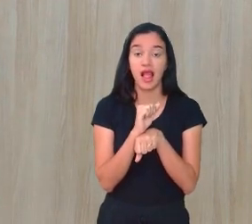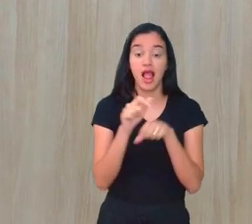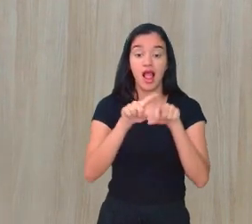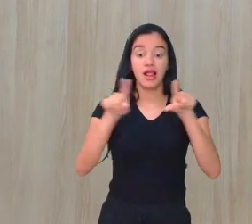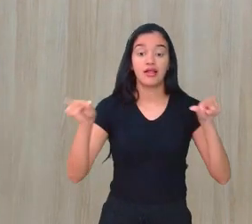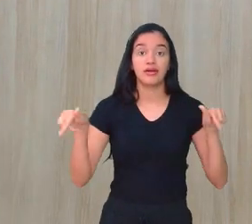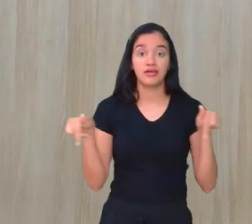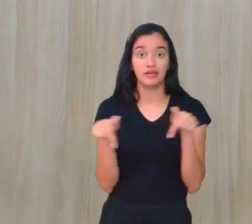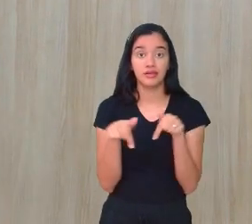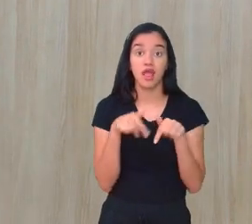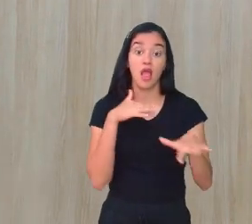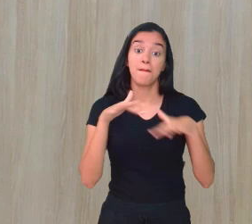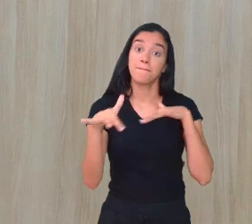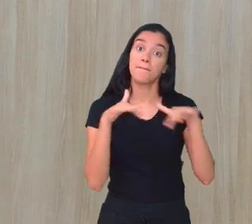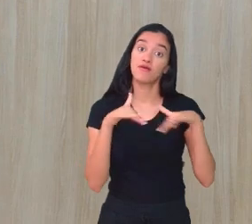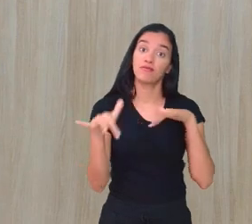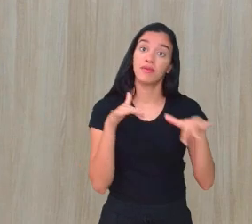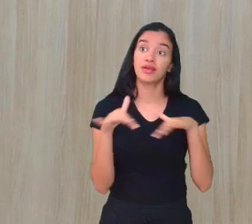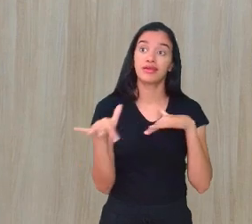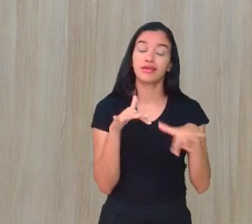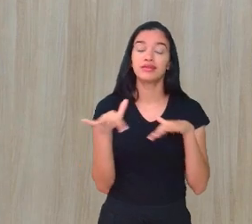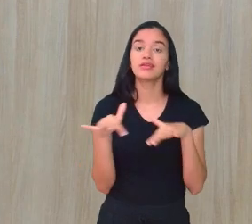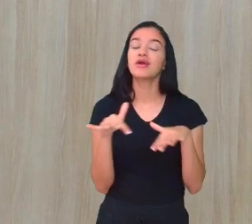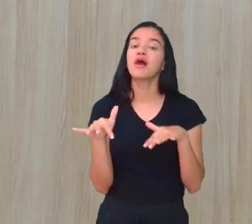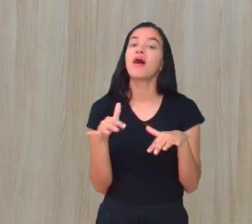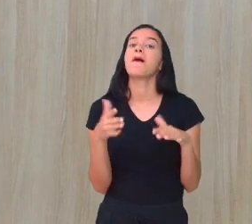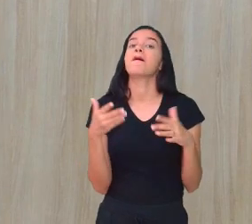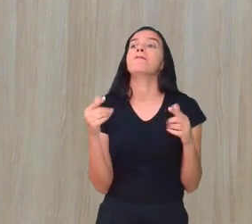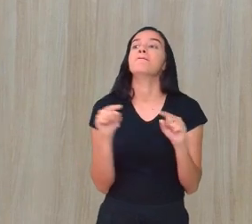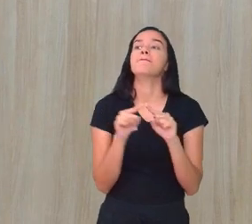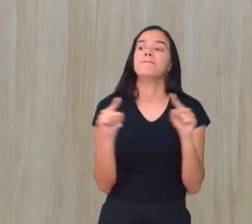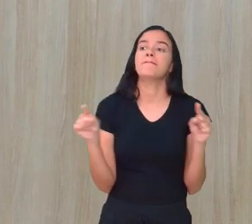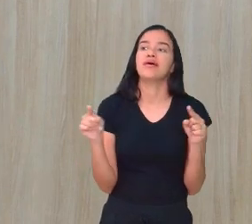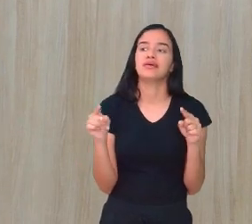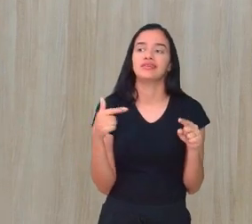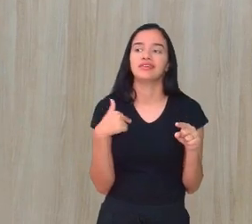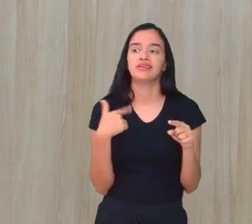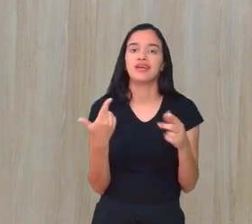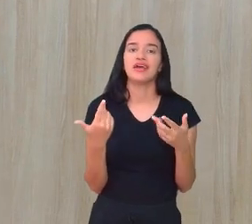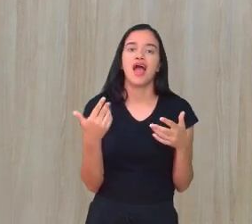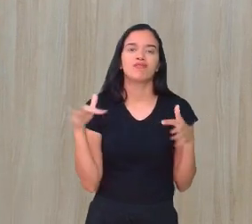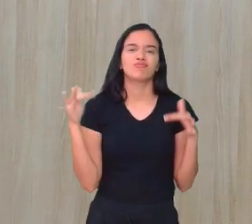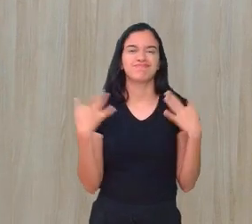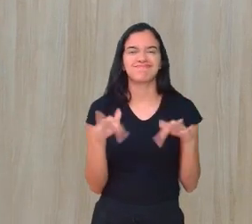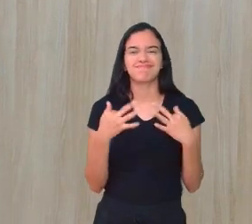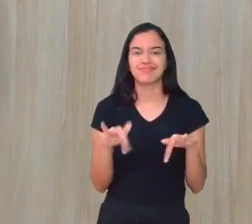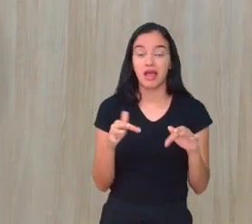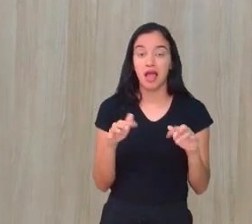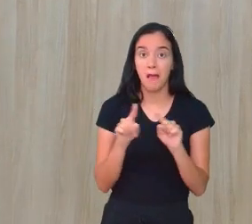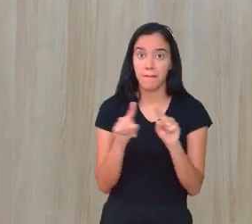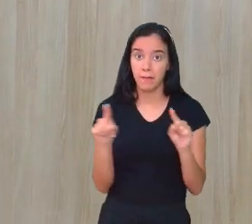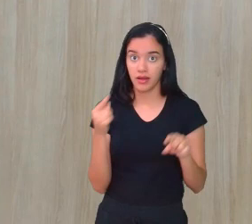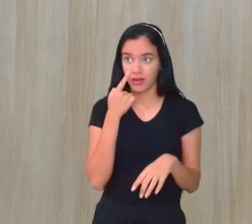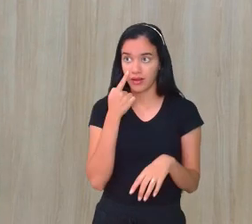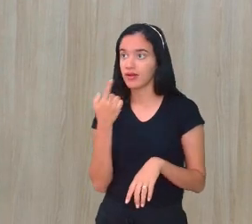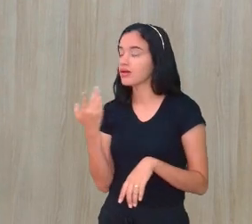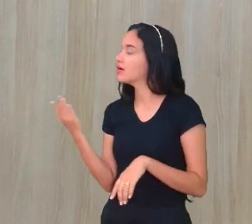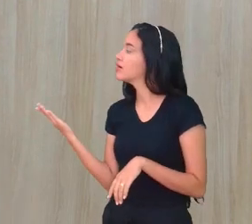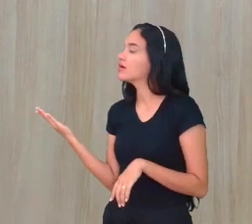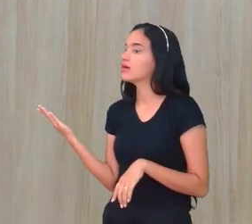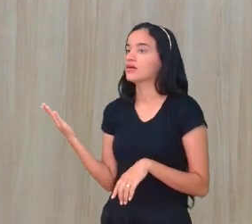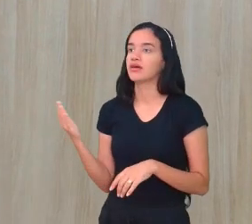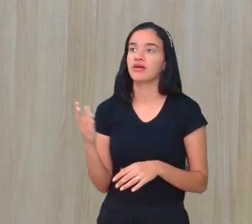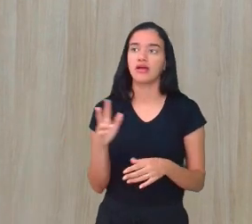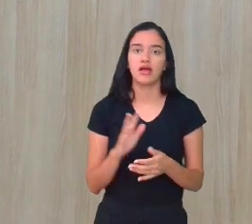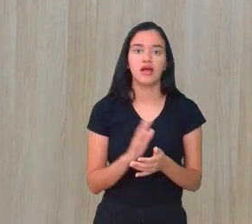faz ele em movimento, né? E aí quando tem, inclusive eu treinei perna ontem, chega eu tô aqui assim, ó. Mas a gente vai lá e fica na